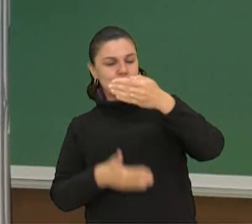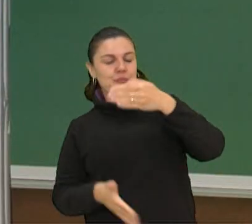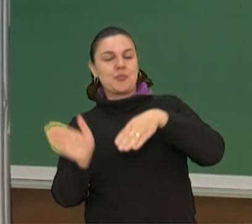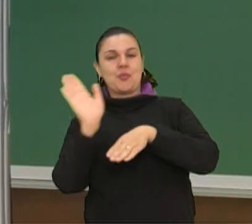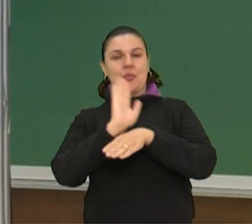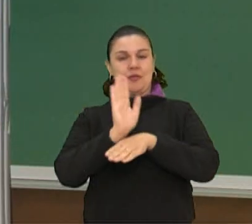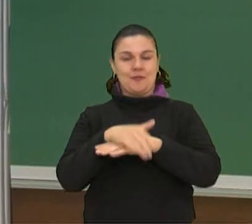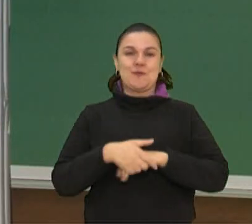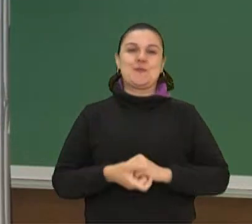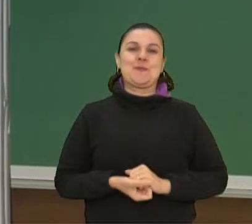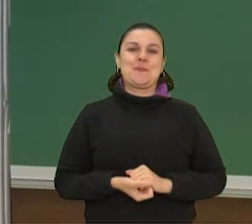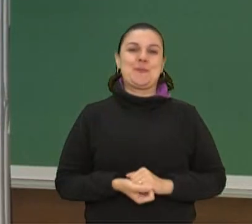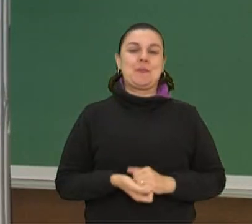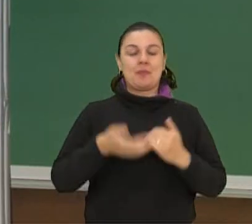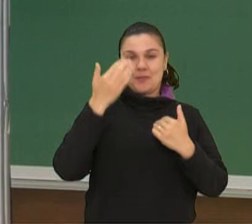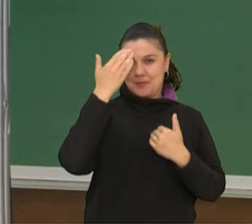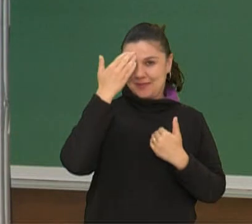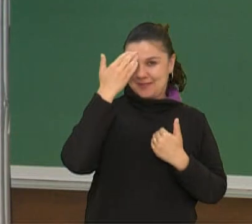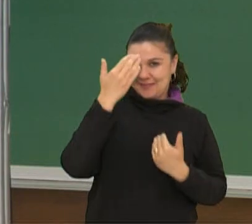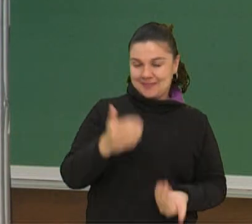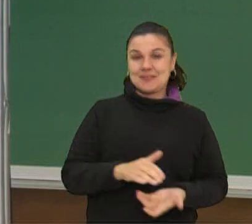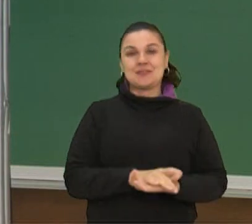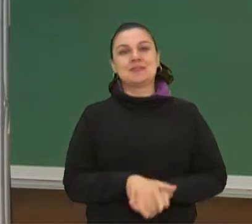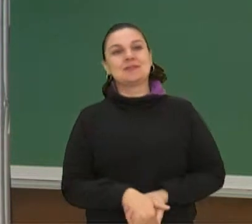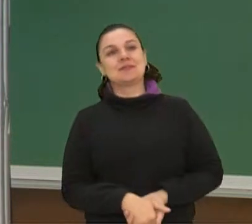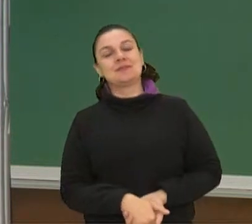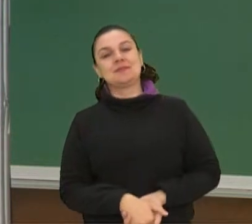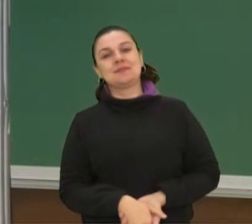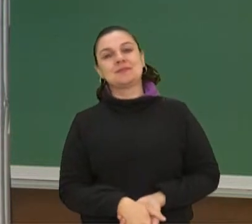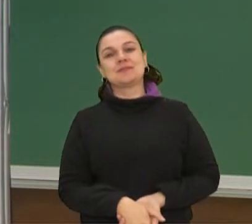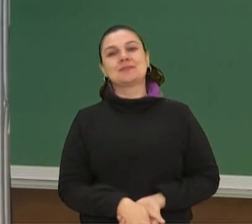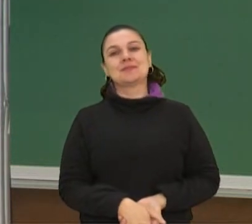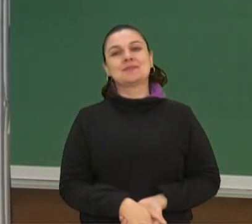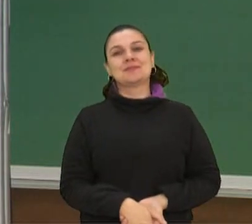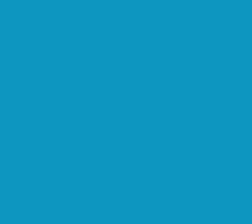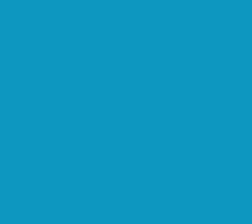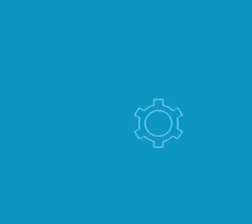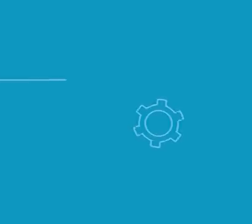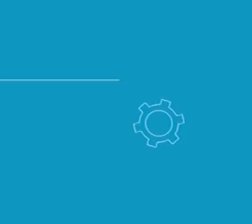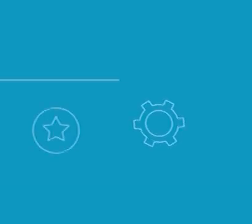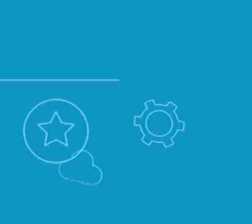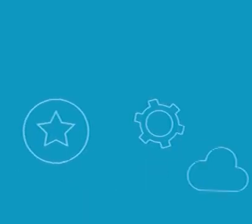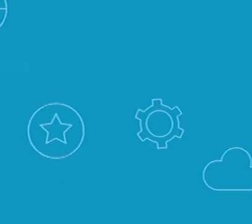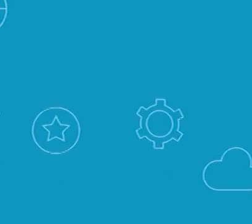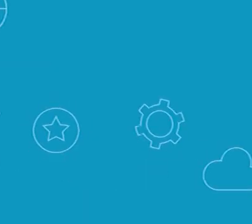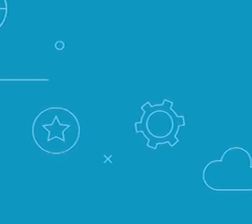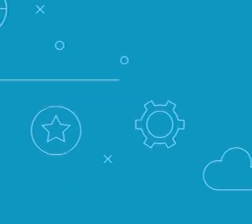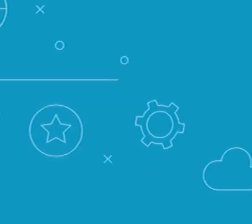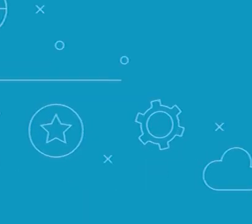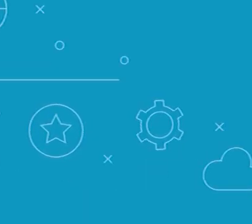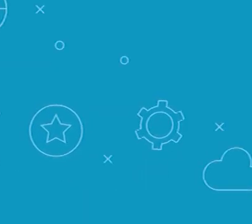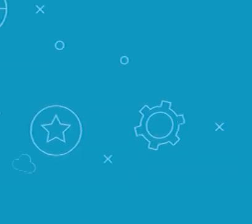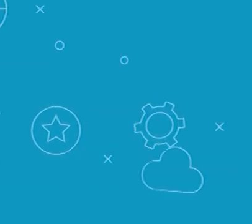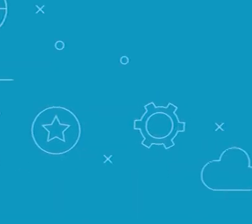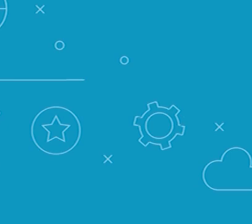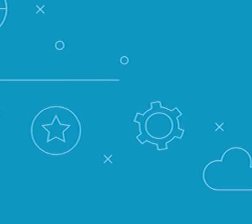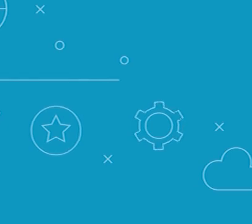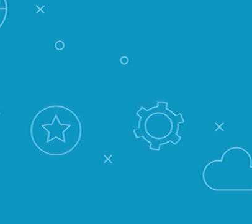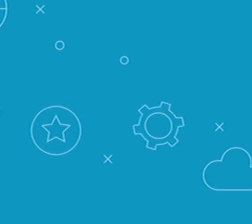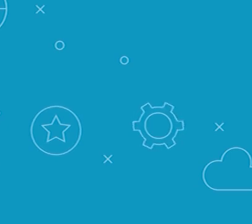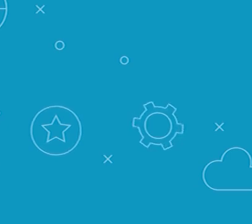algumas referências, alguns lugares que eu pesquisei para preparar esses slides. Temos aqui, inclusive,